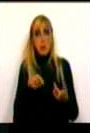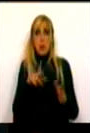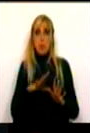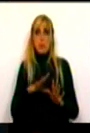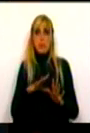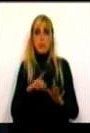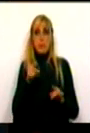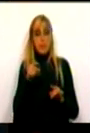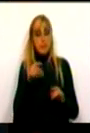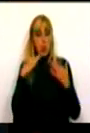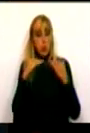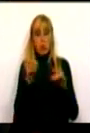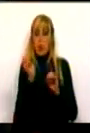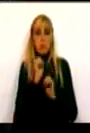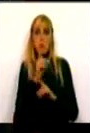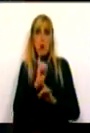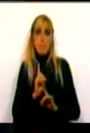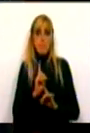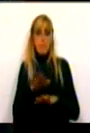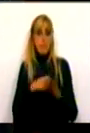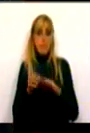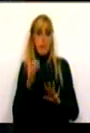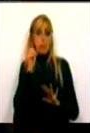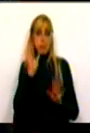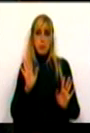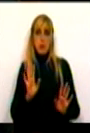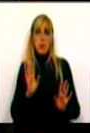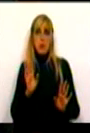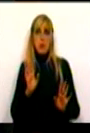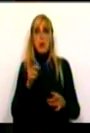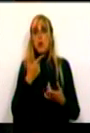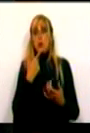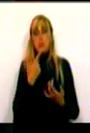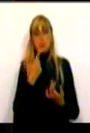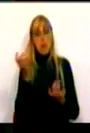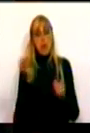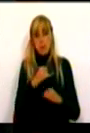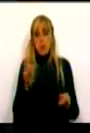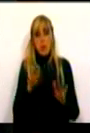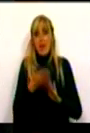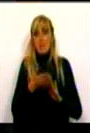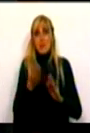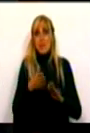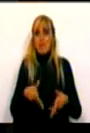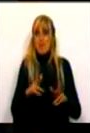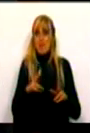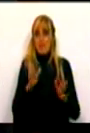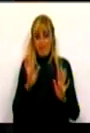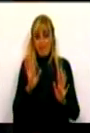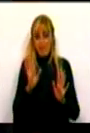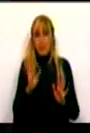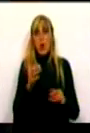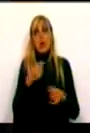tuna se estava não é possível despachar mails sem meios redundantes